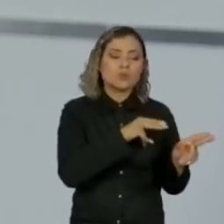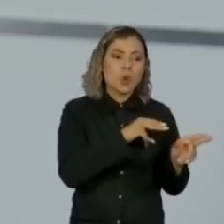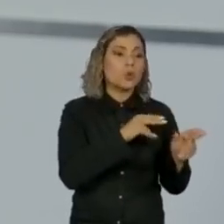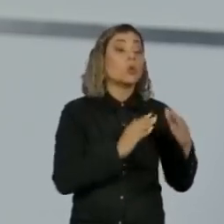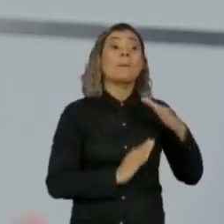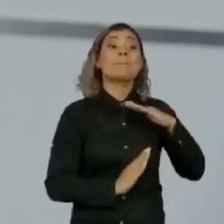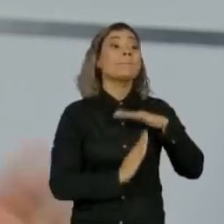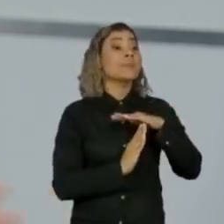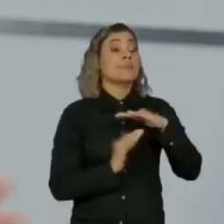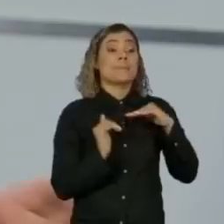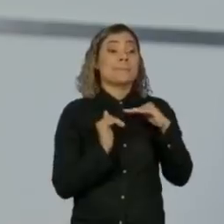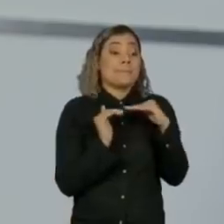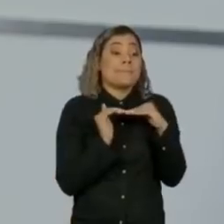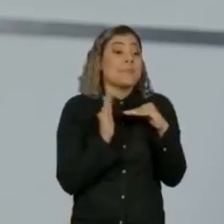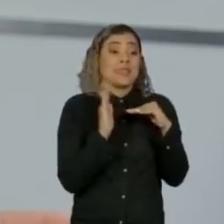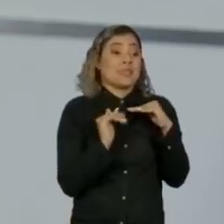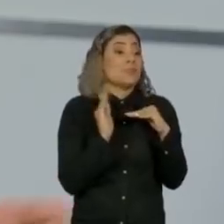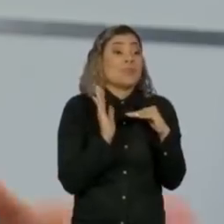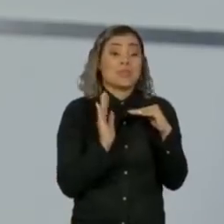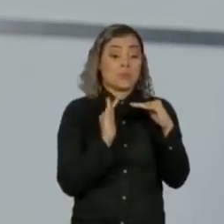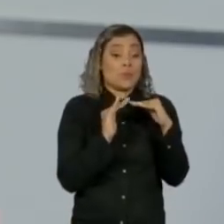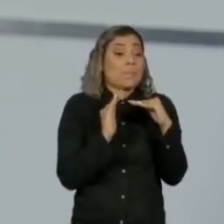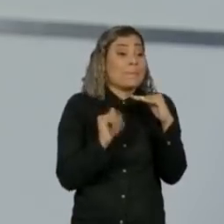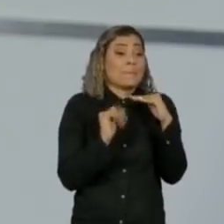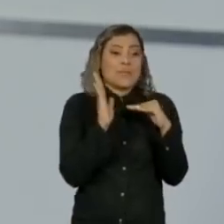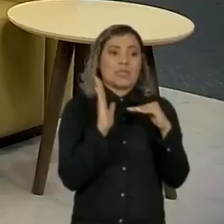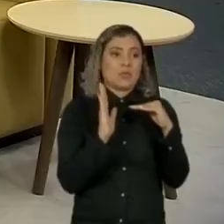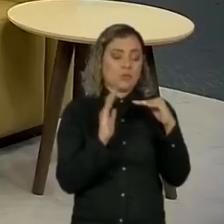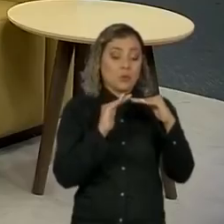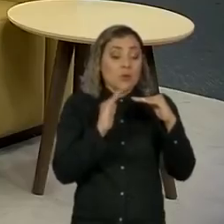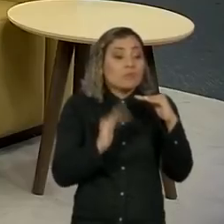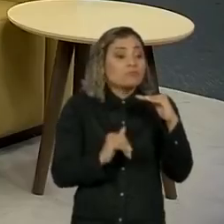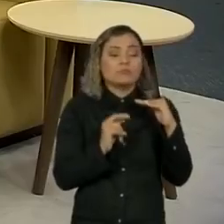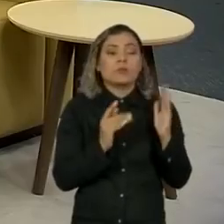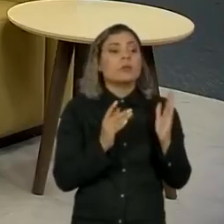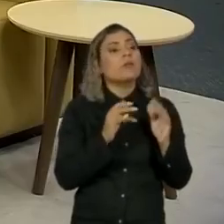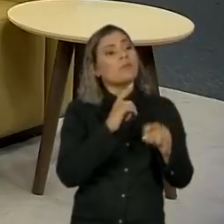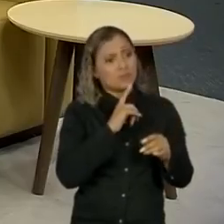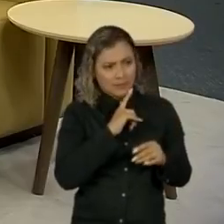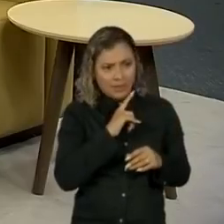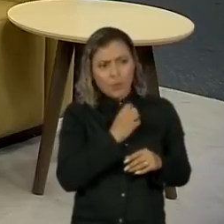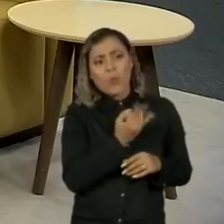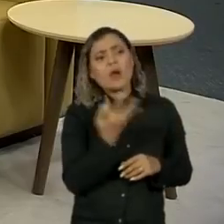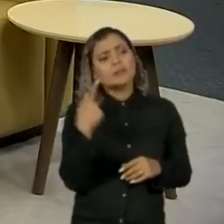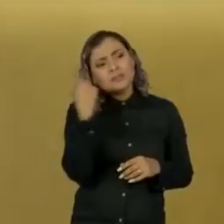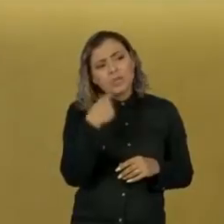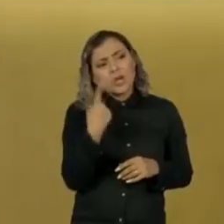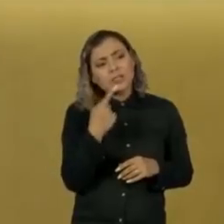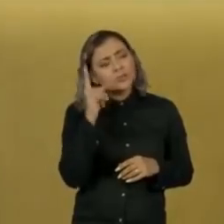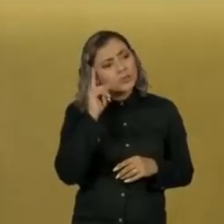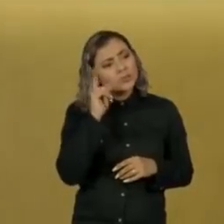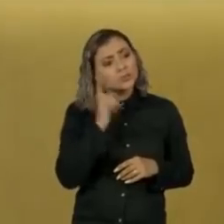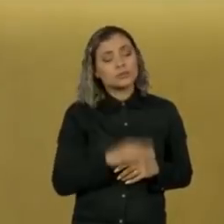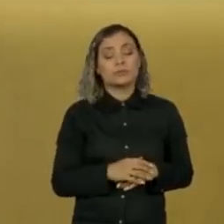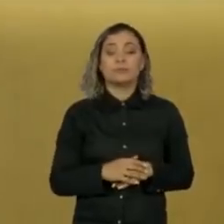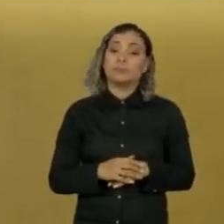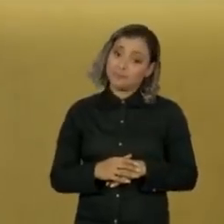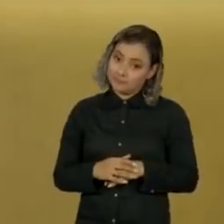pessoa precisa ter. Eu sei que isso, né, varia de uma pessoa para outra, mas tem um mínimo?